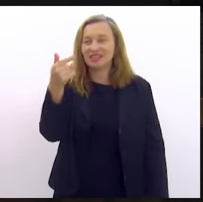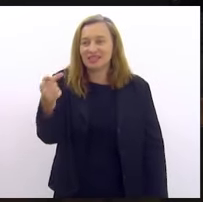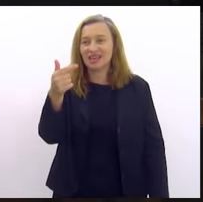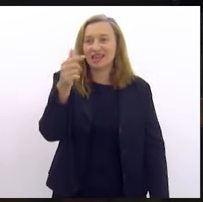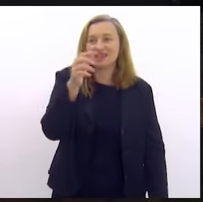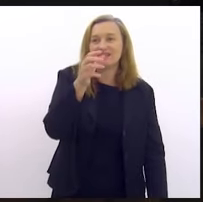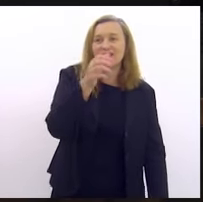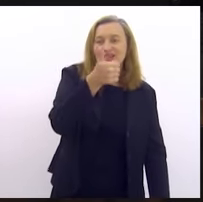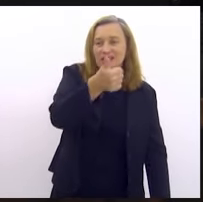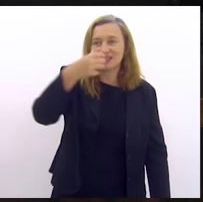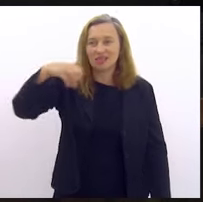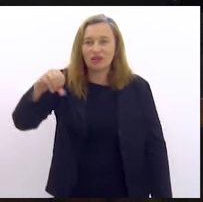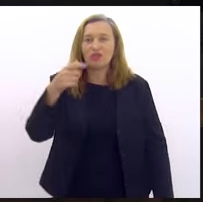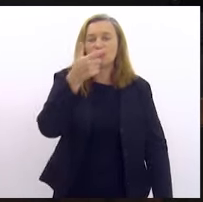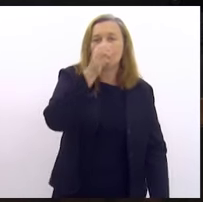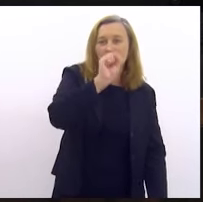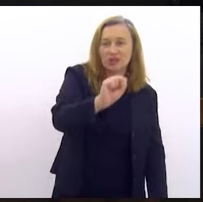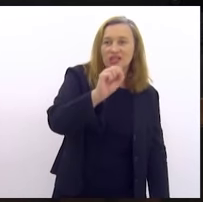1147/19,